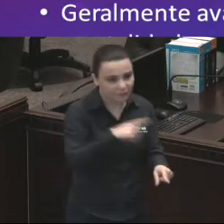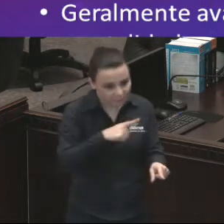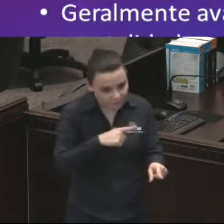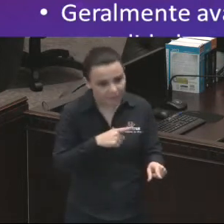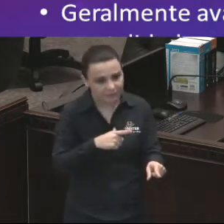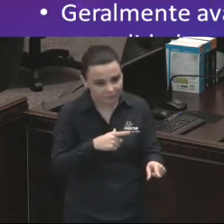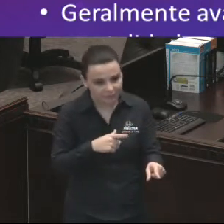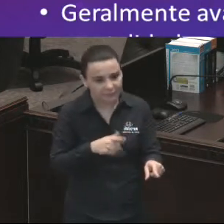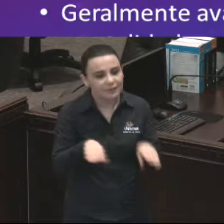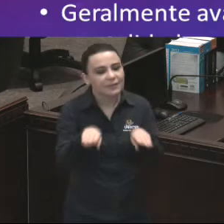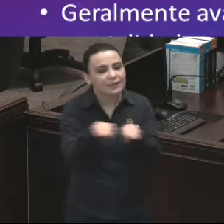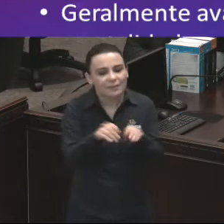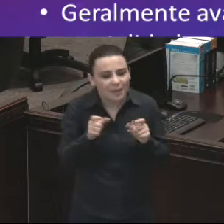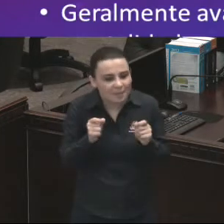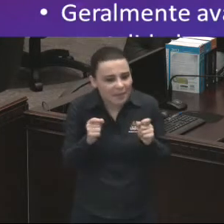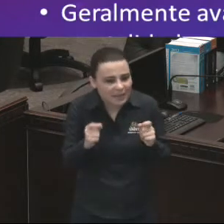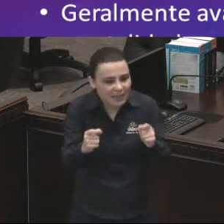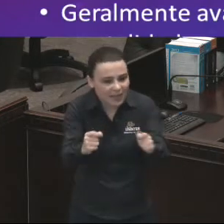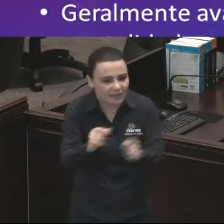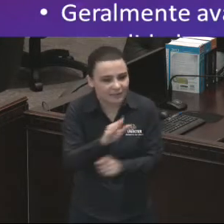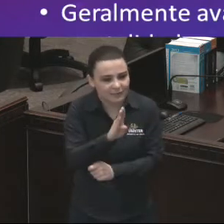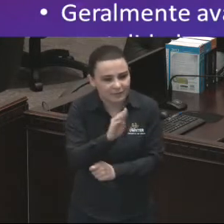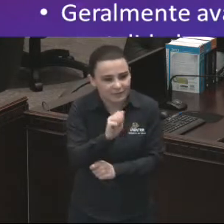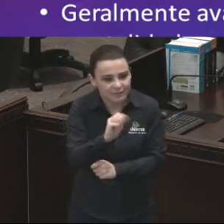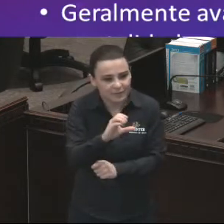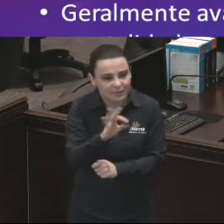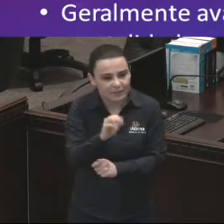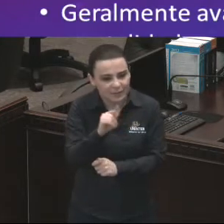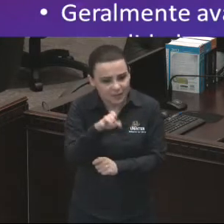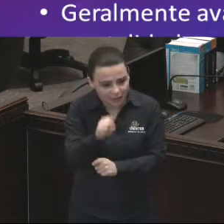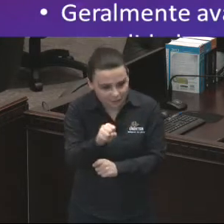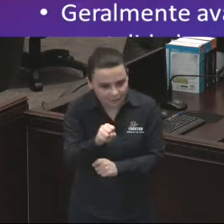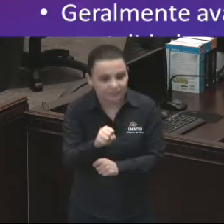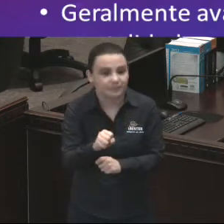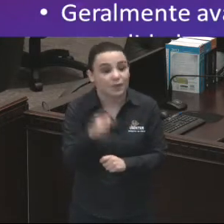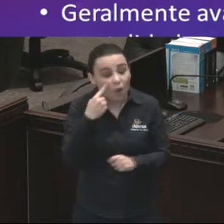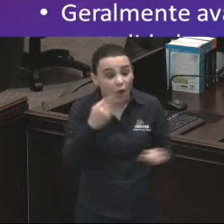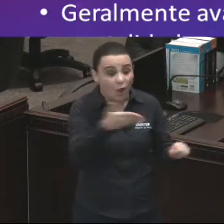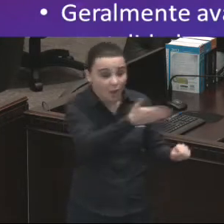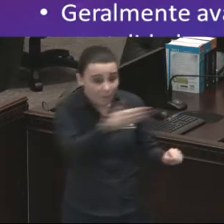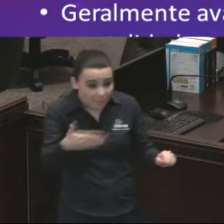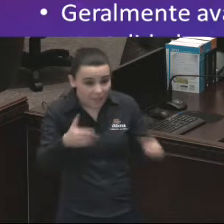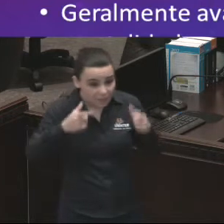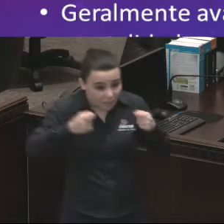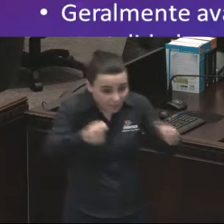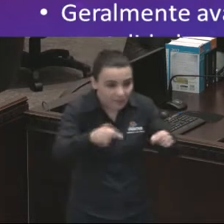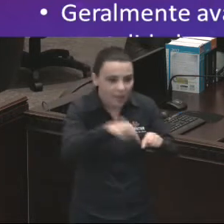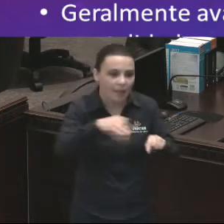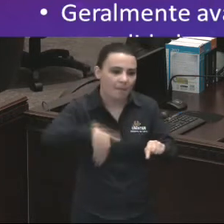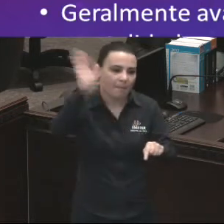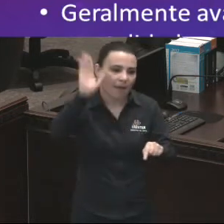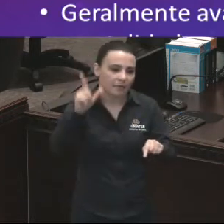presentes nas águas de superfície é que vão ser mais afetados pela presença desses fármacos. E eu vou discutir isso